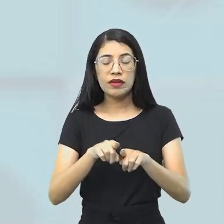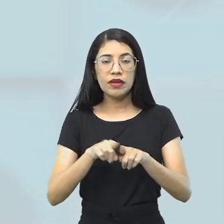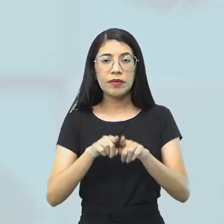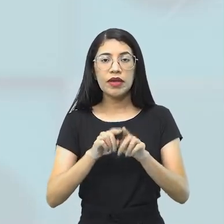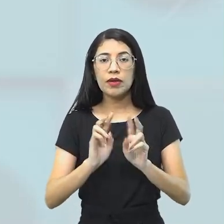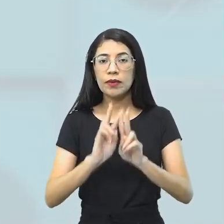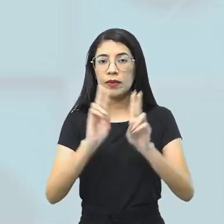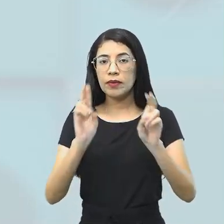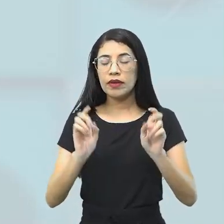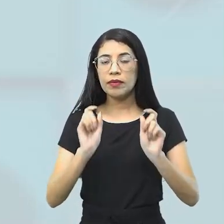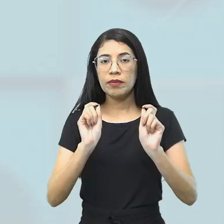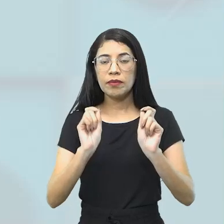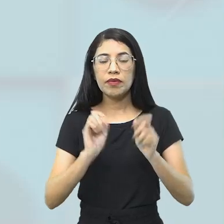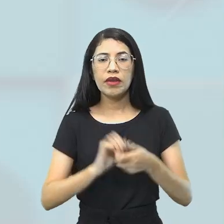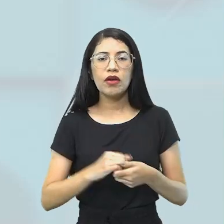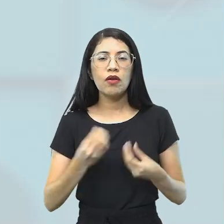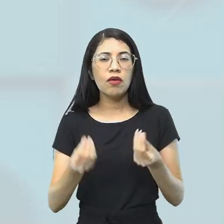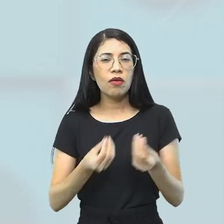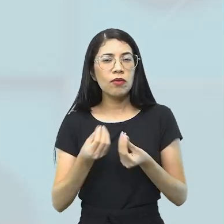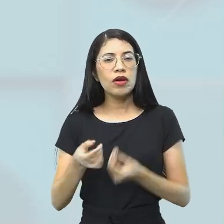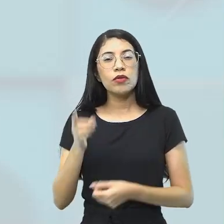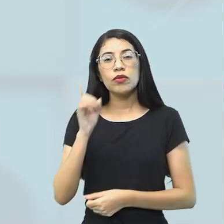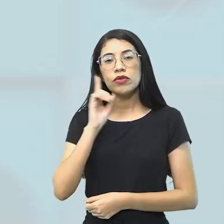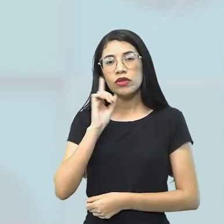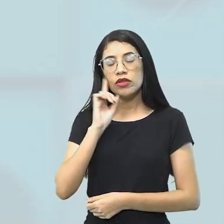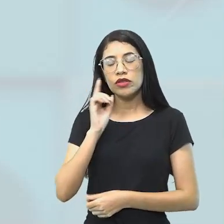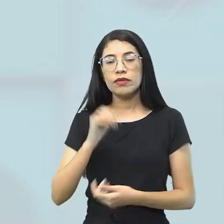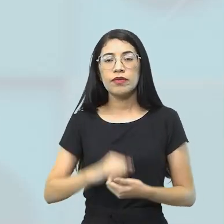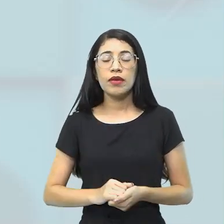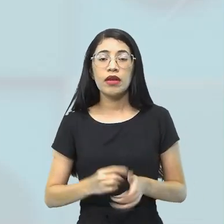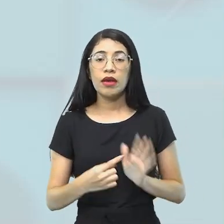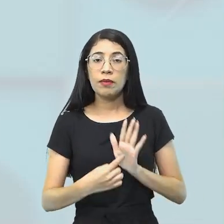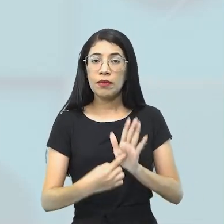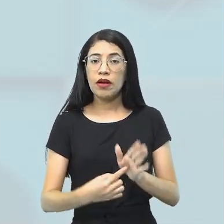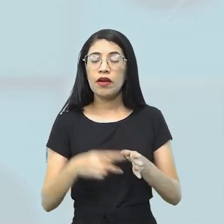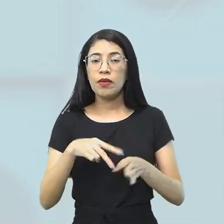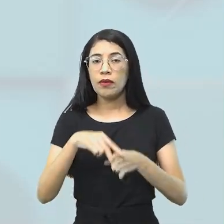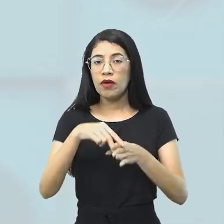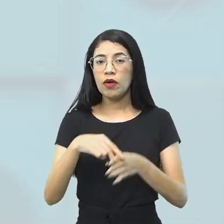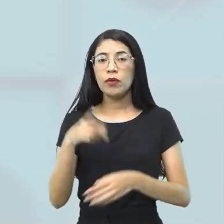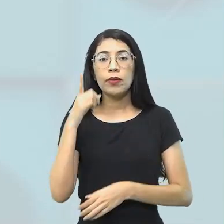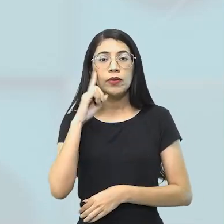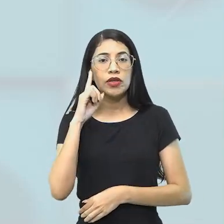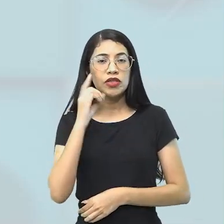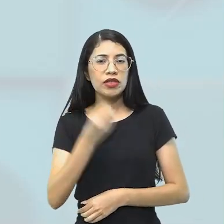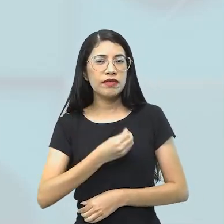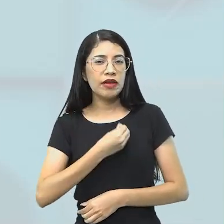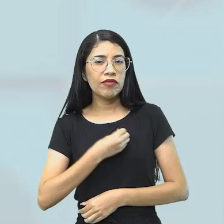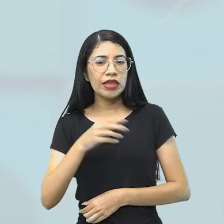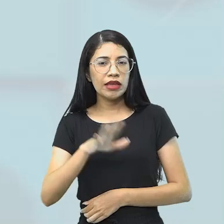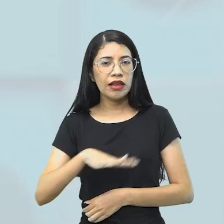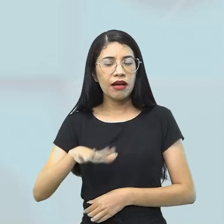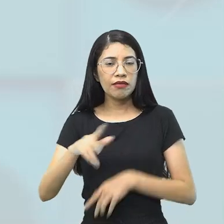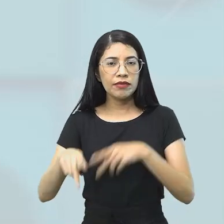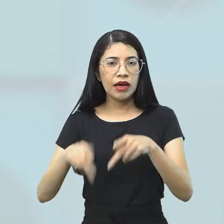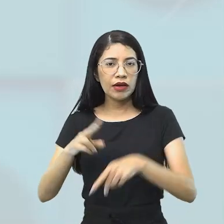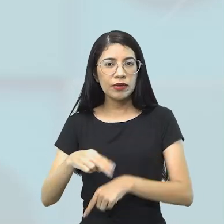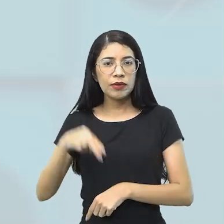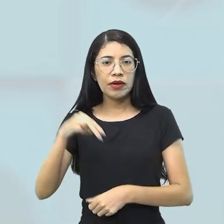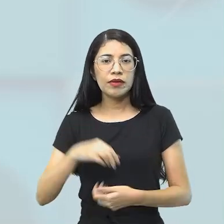falando sobre esse dia a dia, porque o cordel traz isso, né? O dia a dia. Então vejam só,